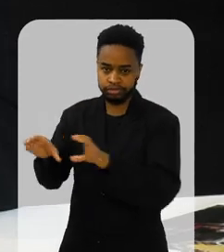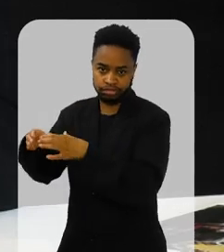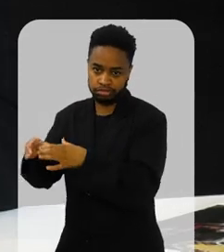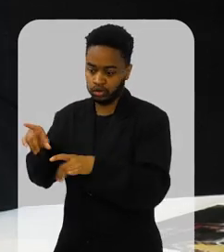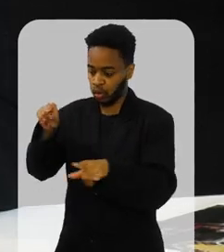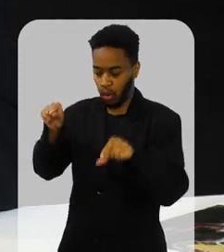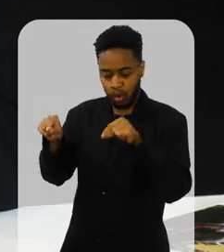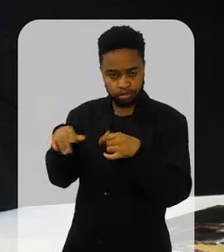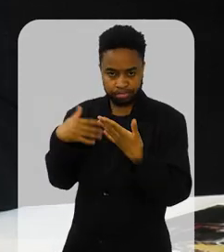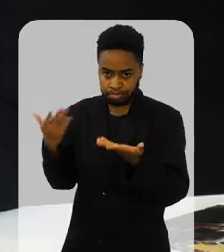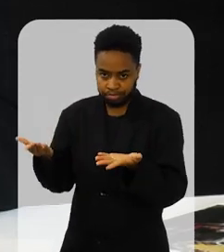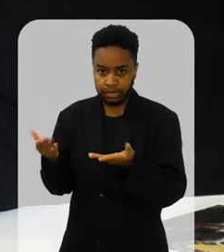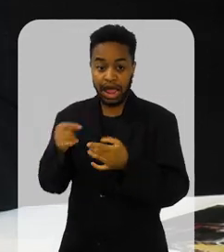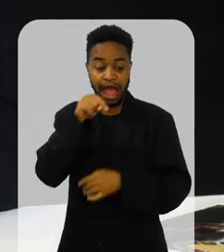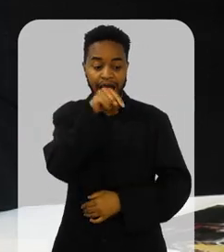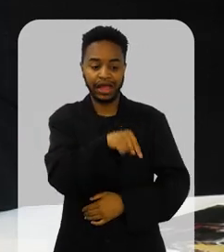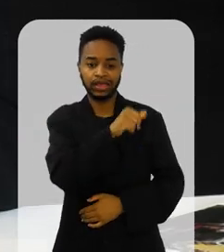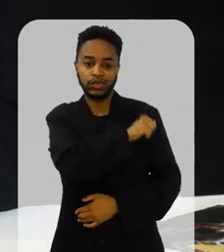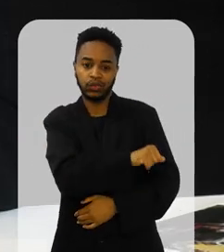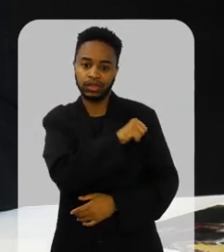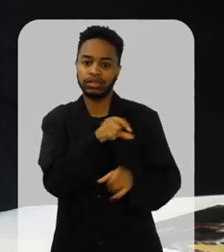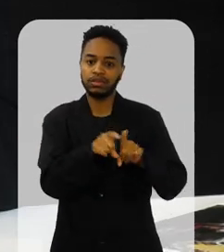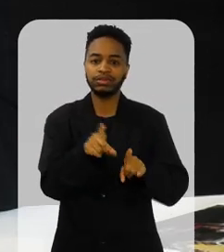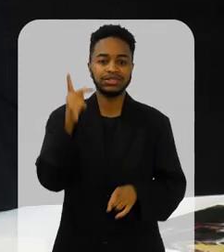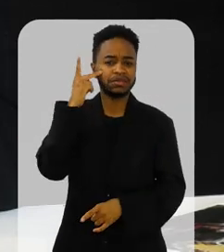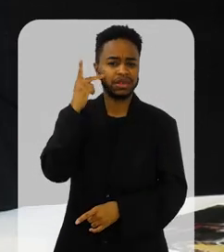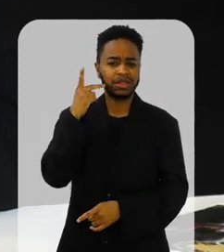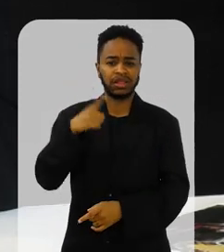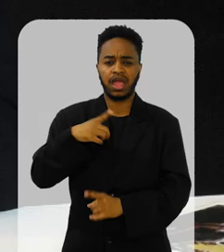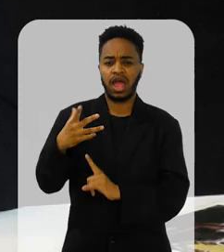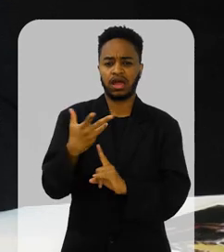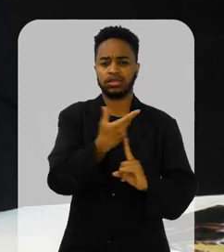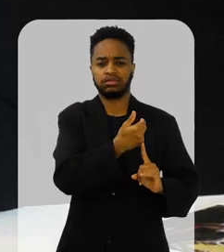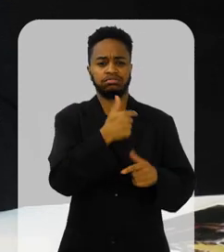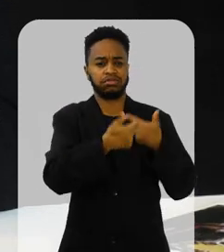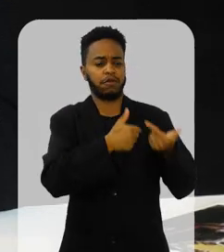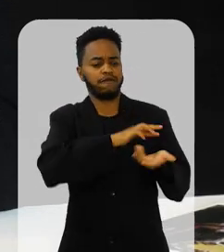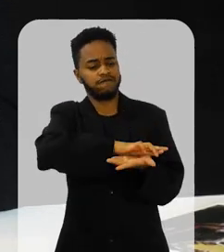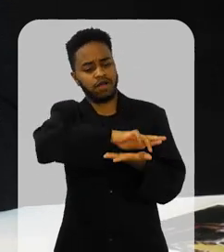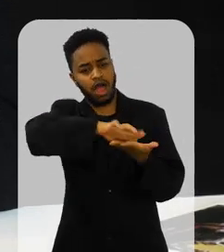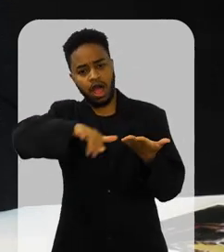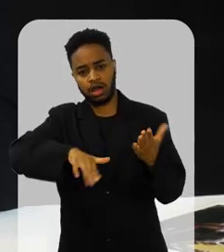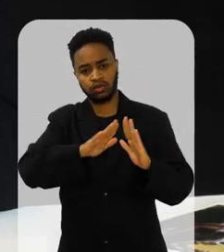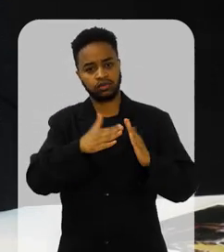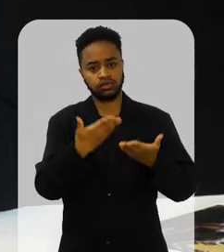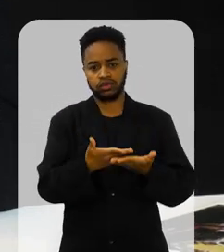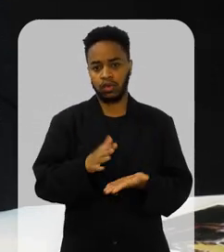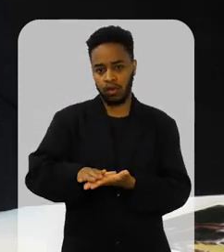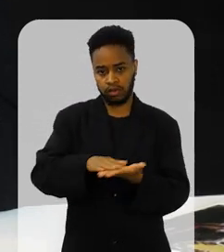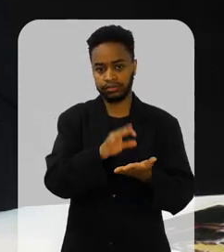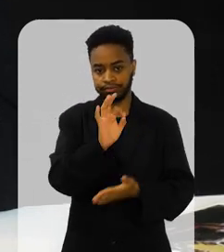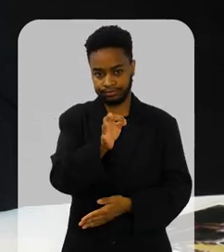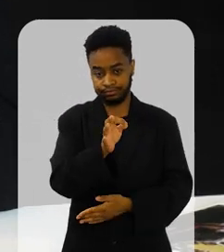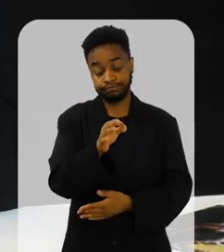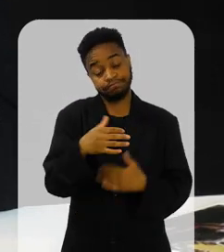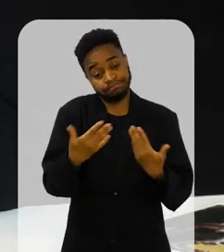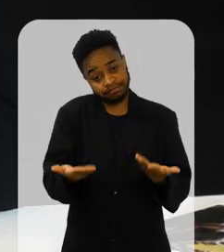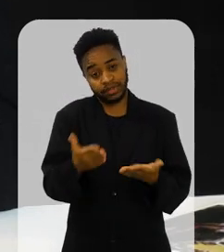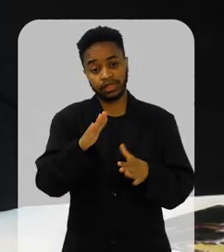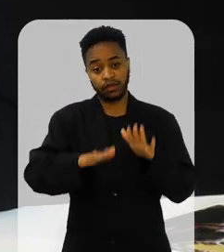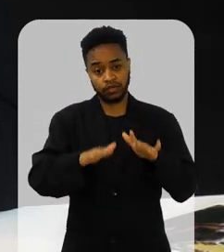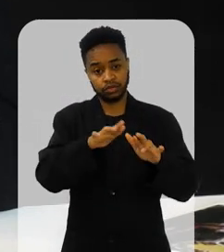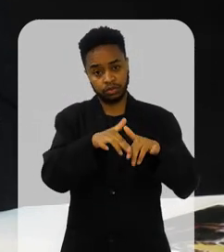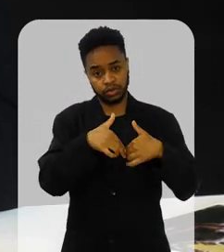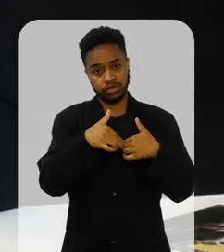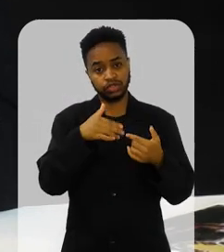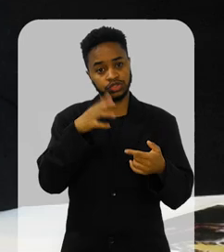uma ou outra. E aqui no Rio e São Paulo você tem artistas que trabalham em várias escolas, né? Talvez seja essa uma